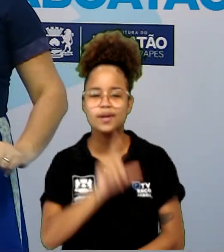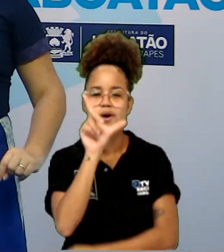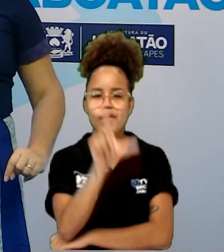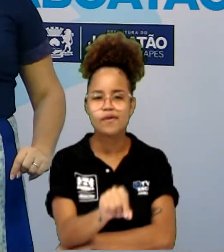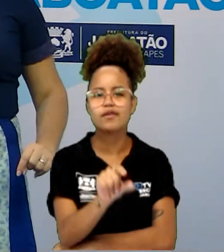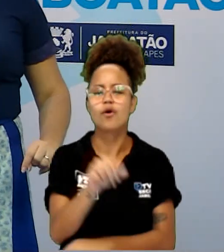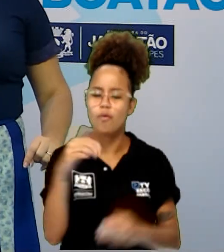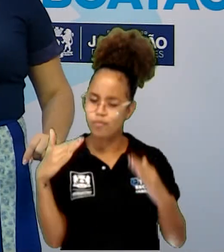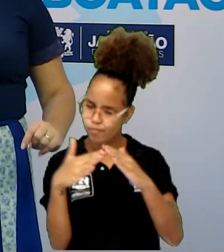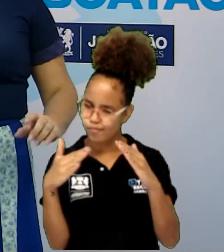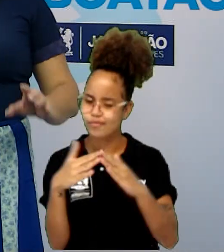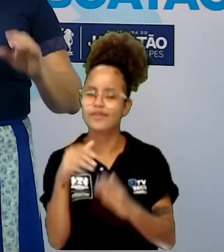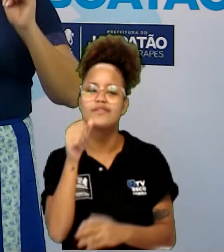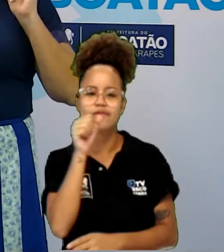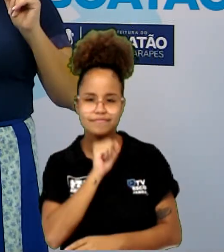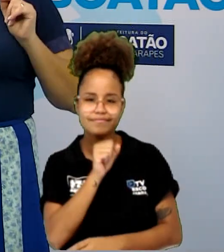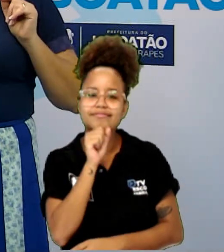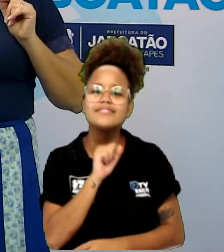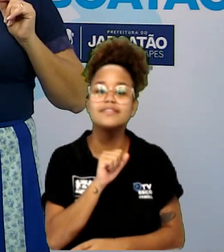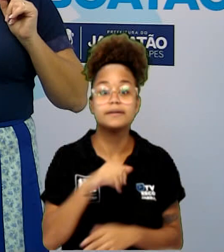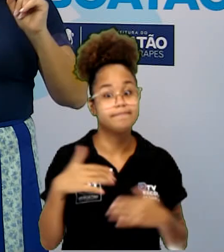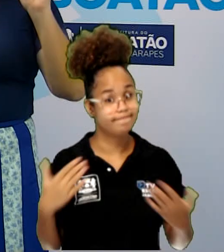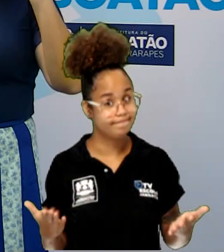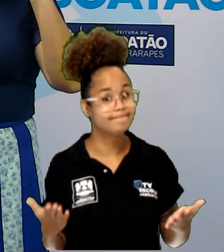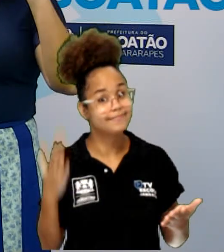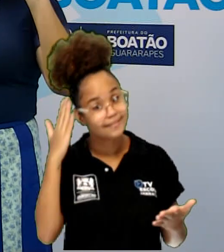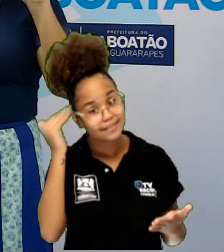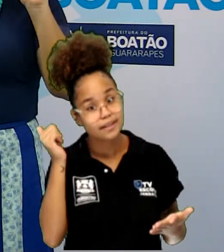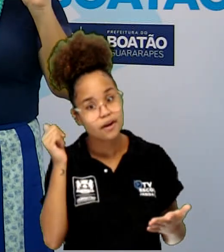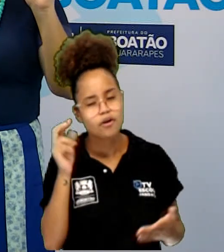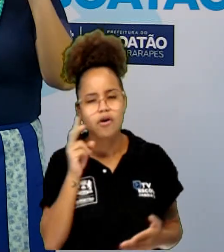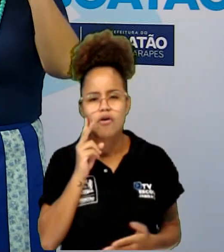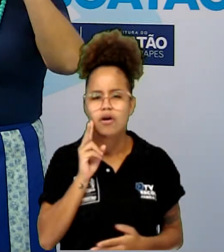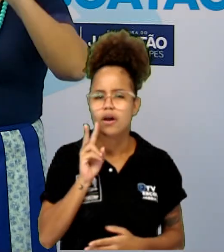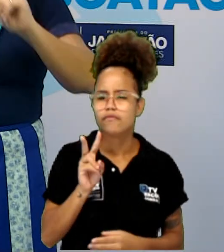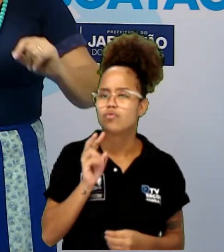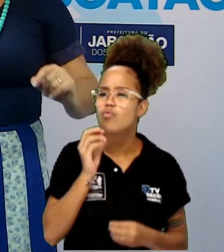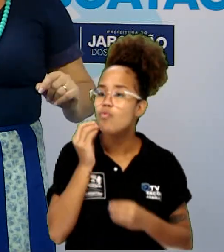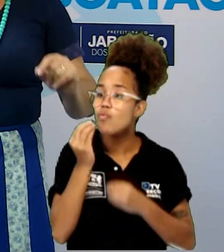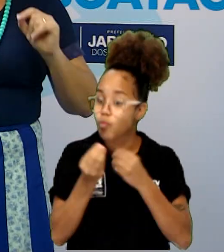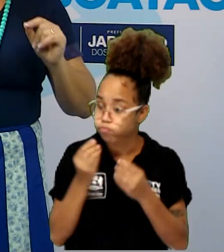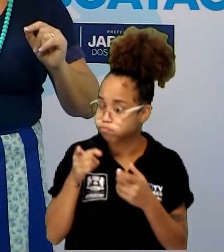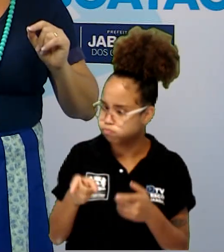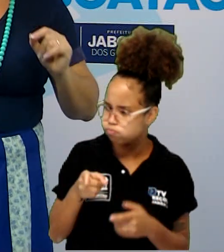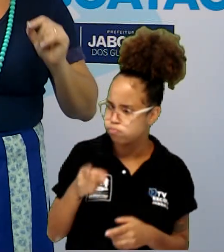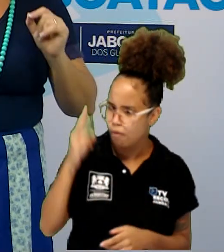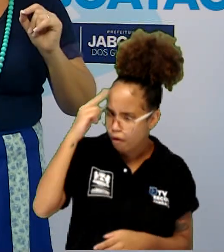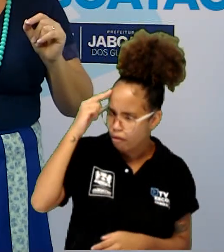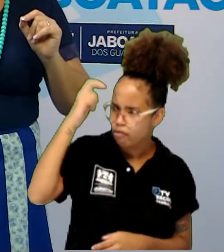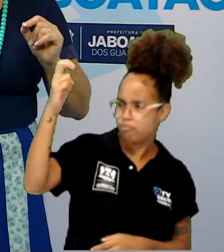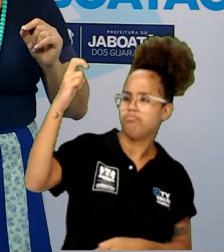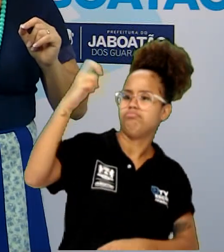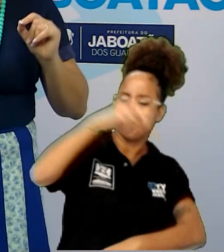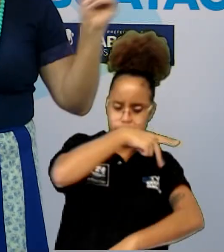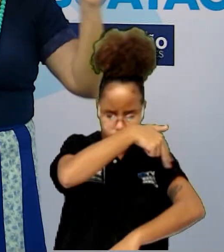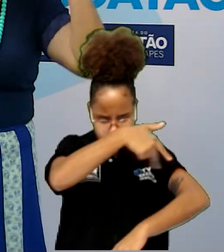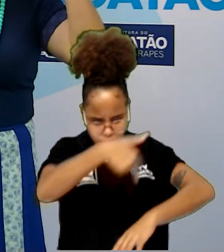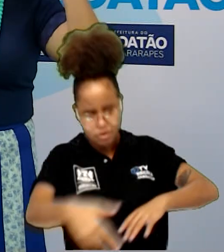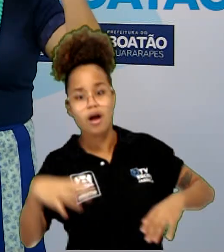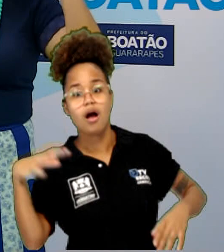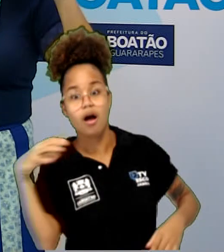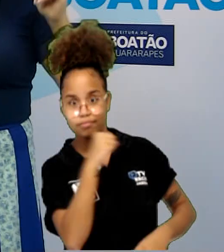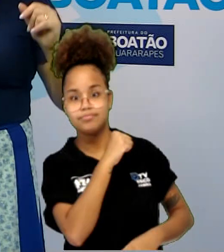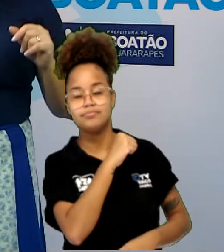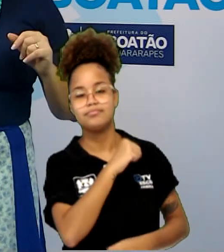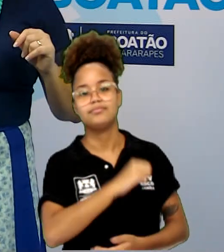ali morando com aquela velha senhora. E sabe de uma coisa? Quando ela viu como ele era esperto e como ele tinha descido rolando rápido montanha